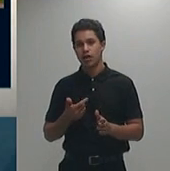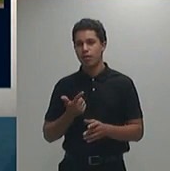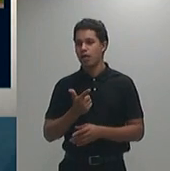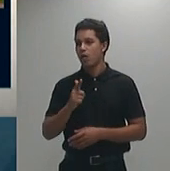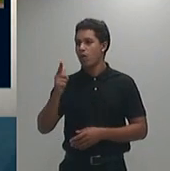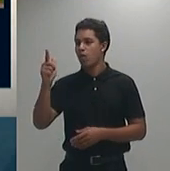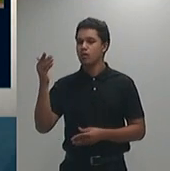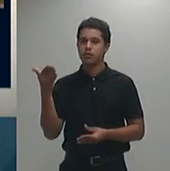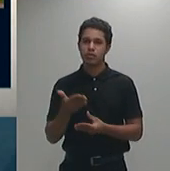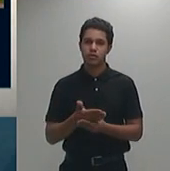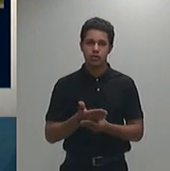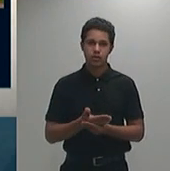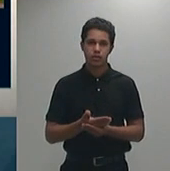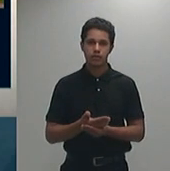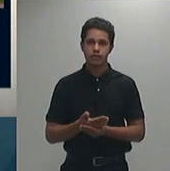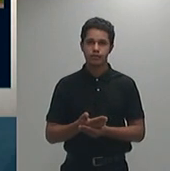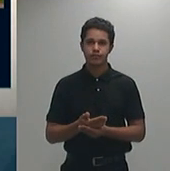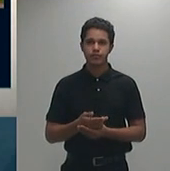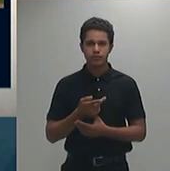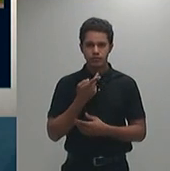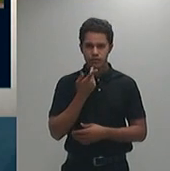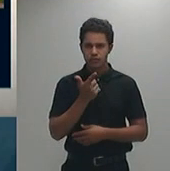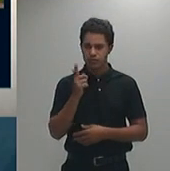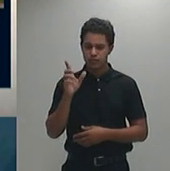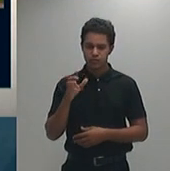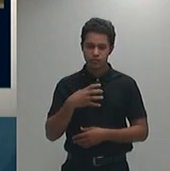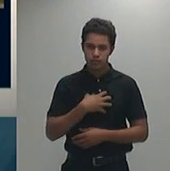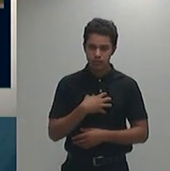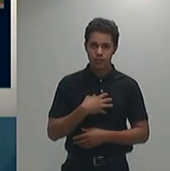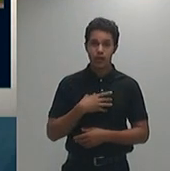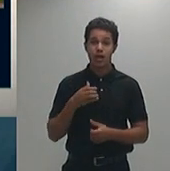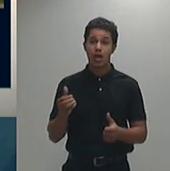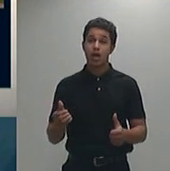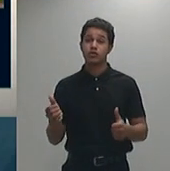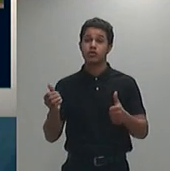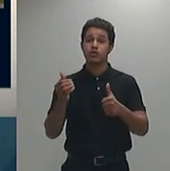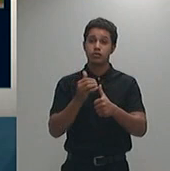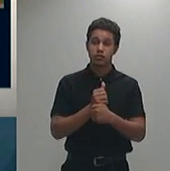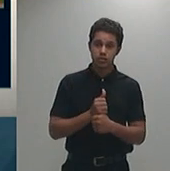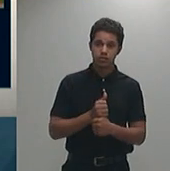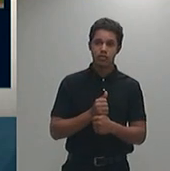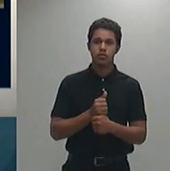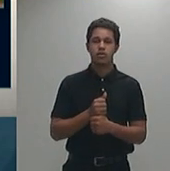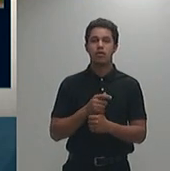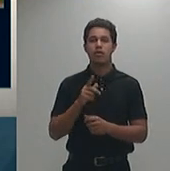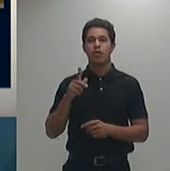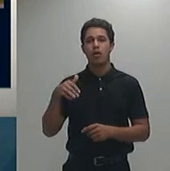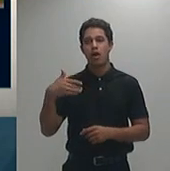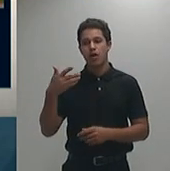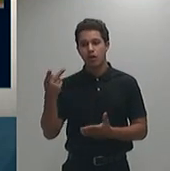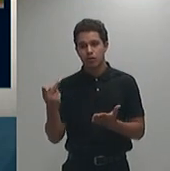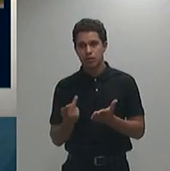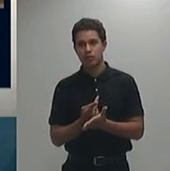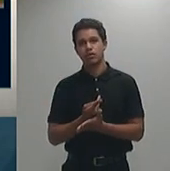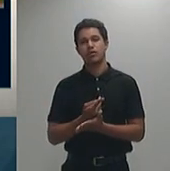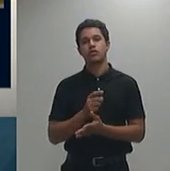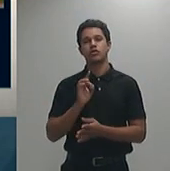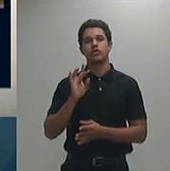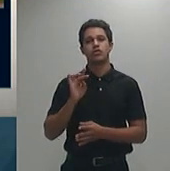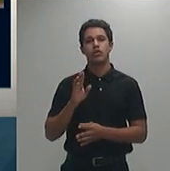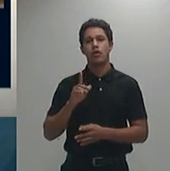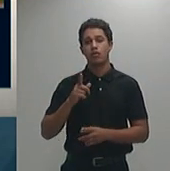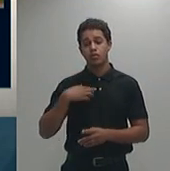processos dito de outra maneira a substituição ocorre somente naquele